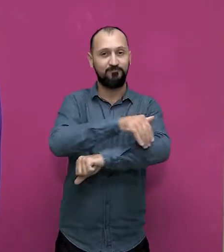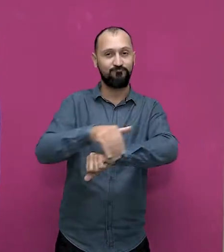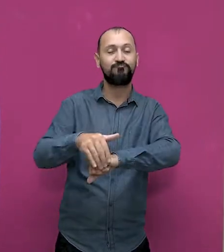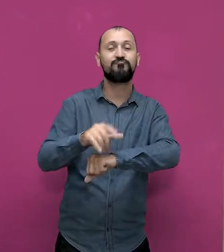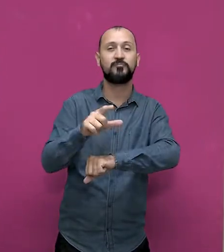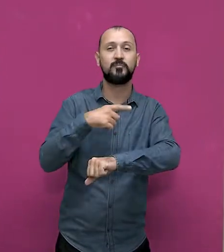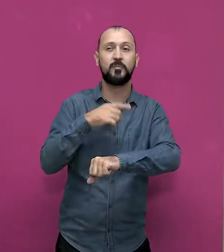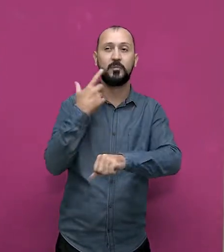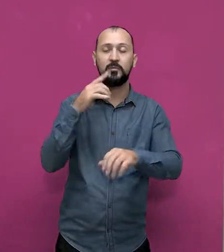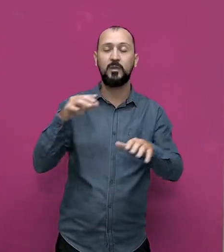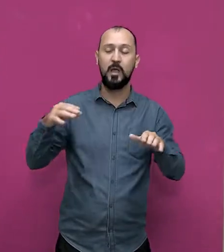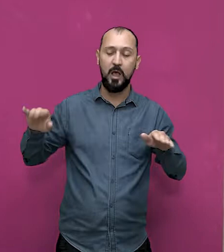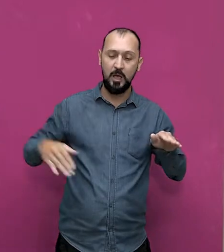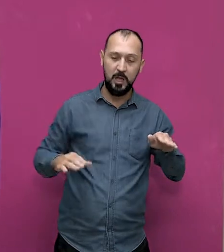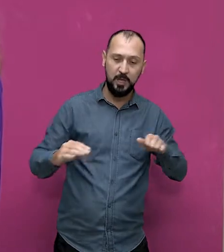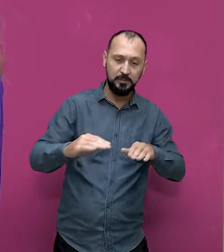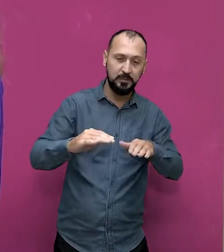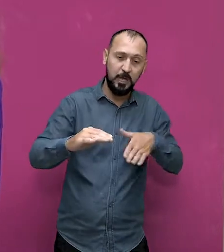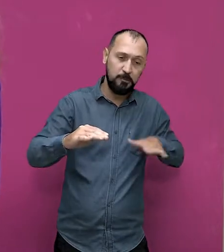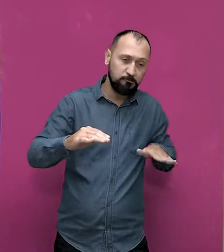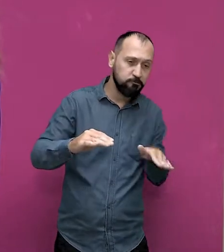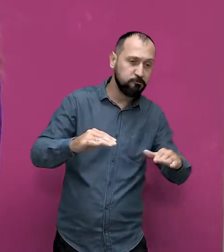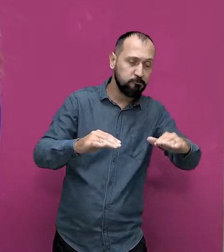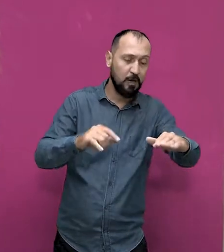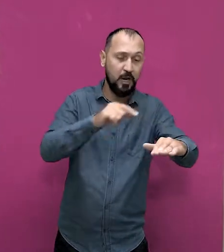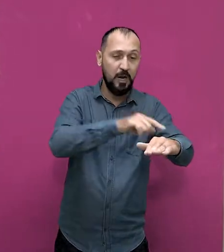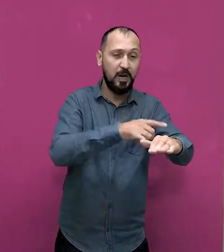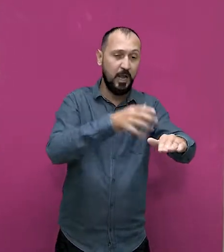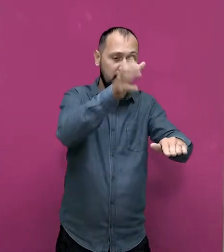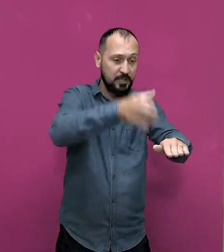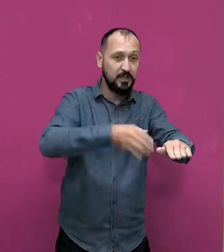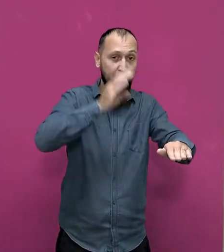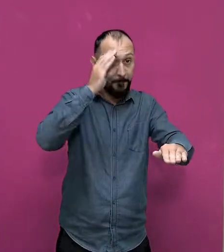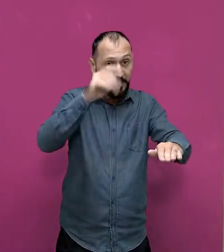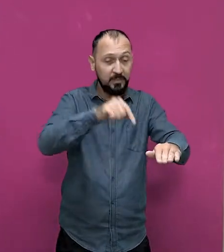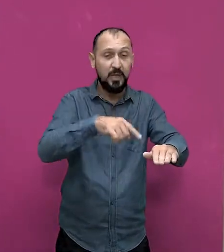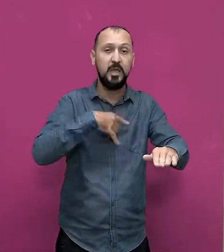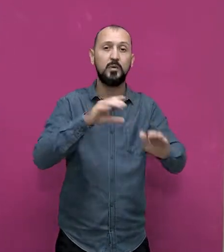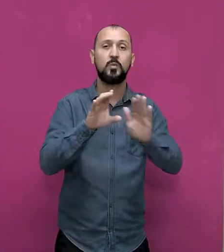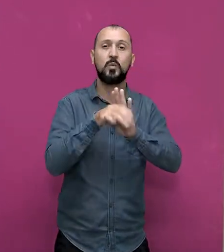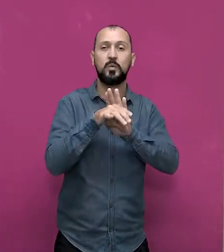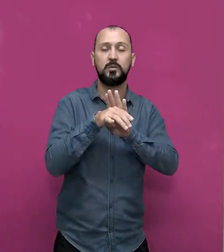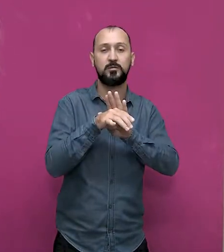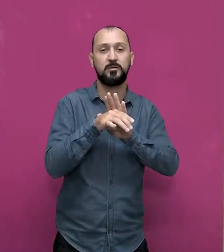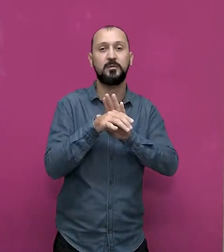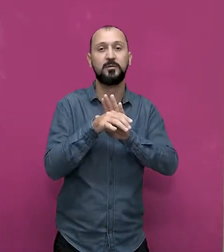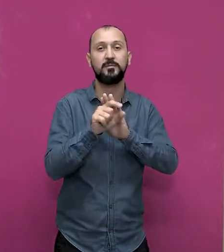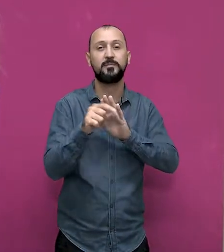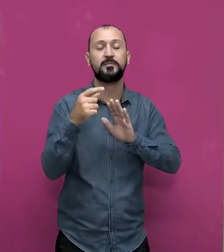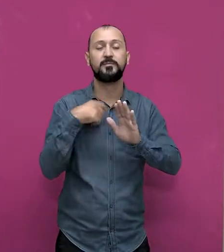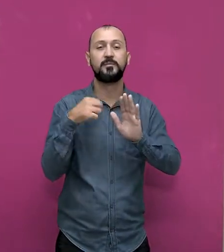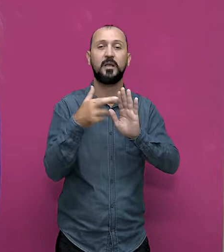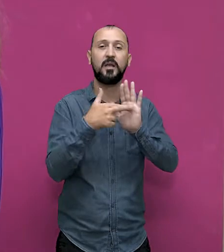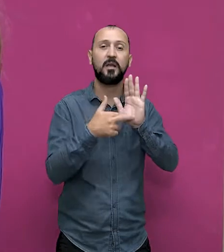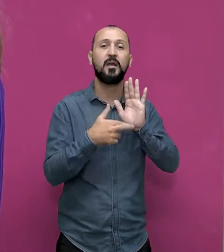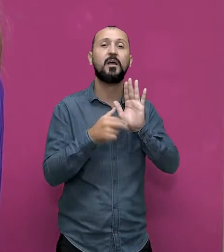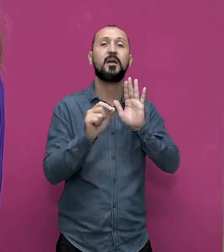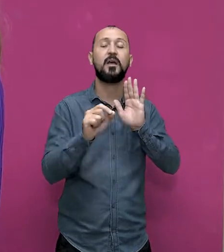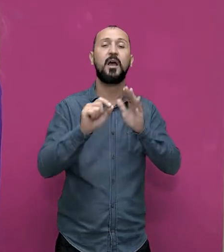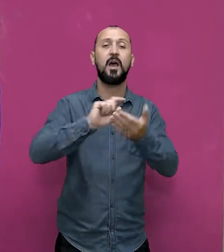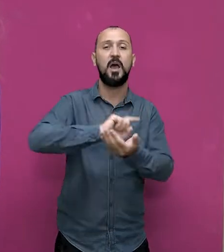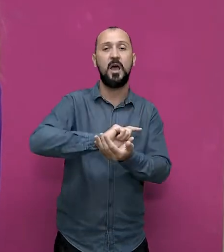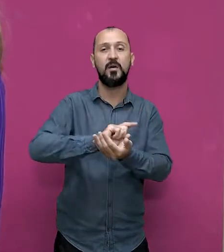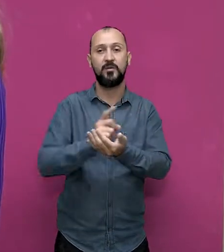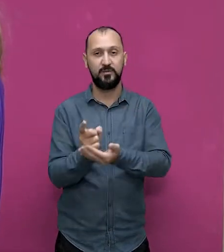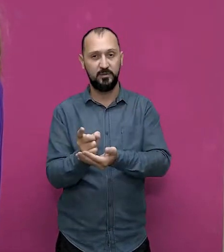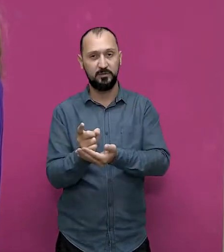vias, as vias coletoras, as vias arteriais. Cada um desses conceitos para as vias se